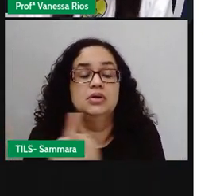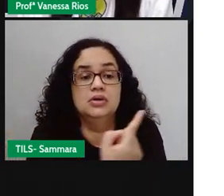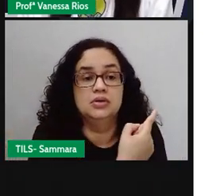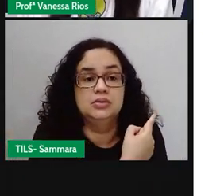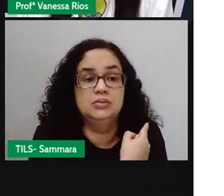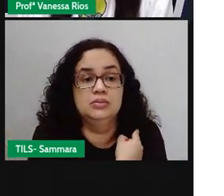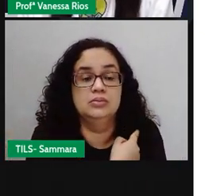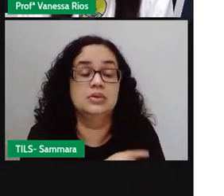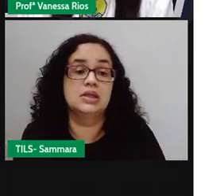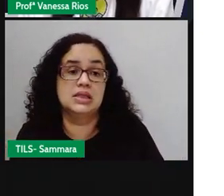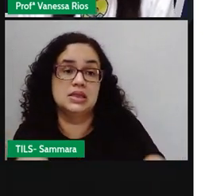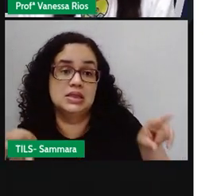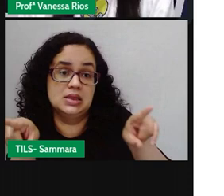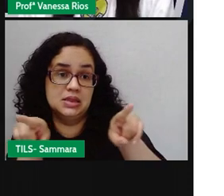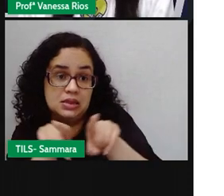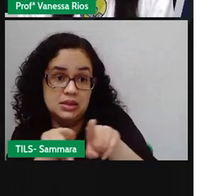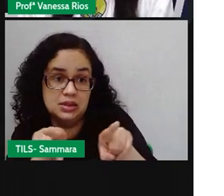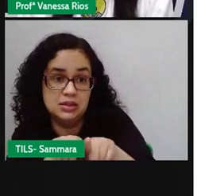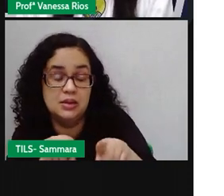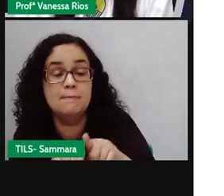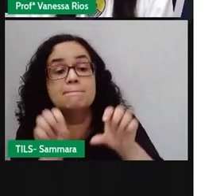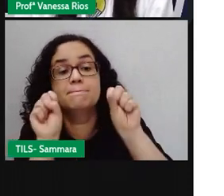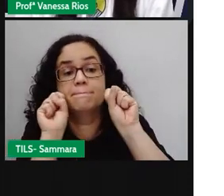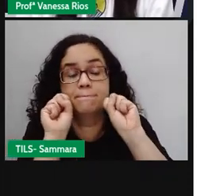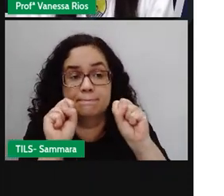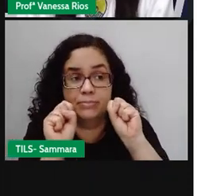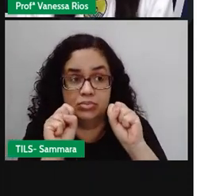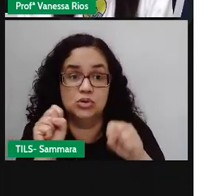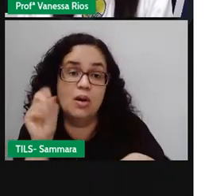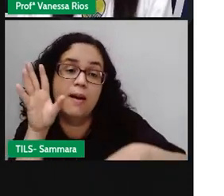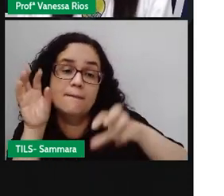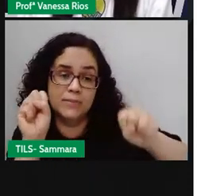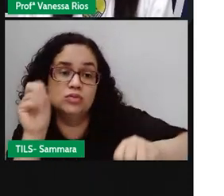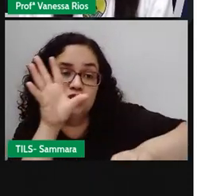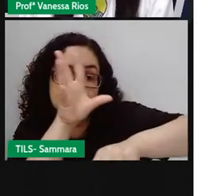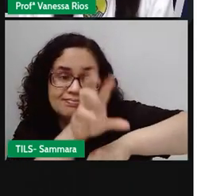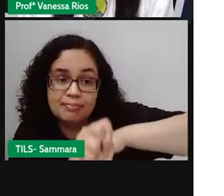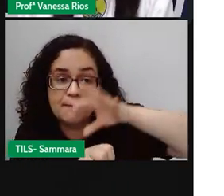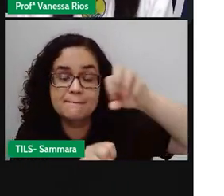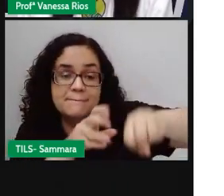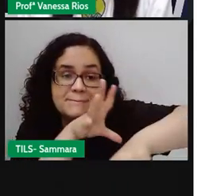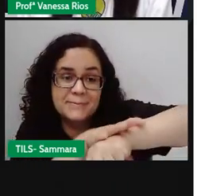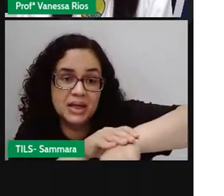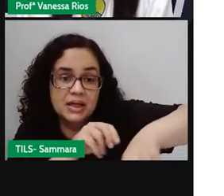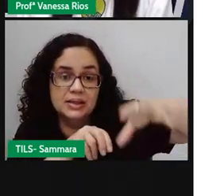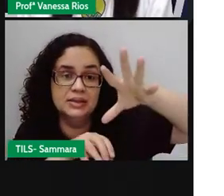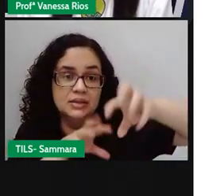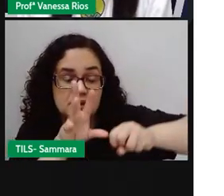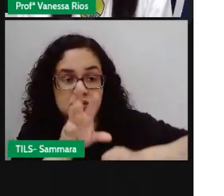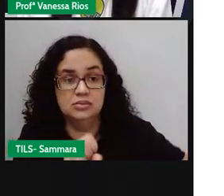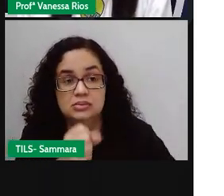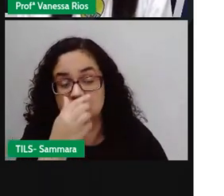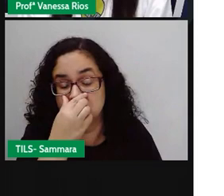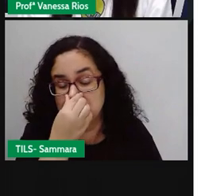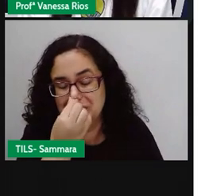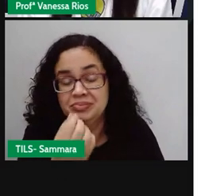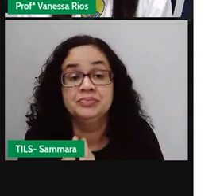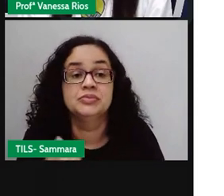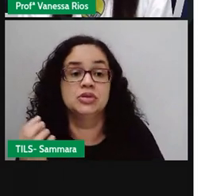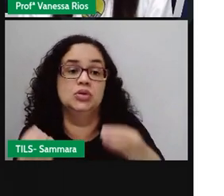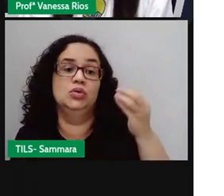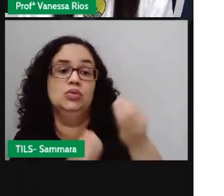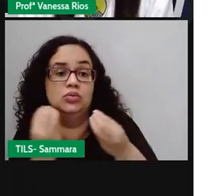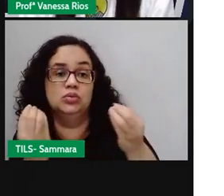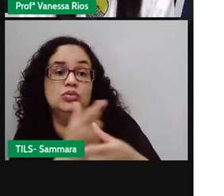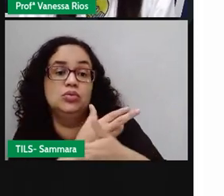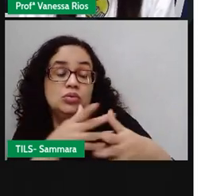monumentos e também àquilo que a gente pode palpar, que a gente pode pegar, não é? É como se fosse